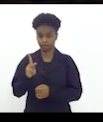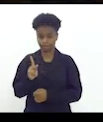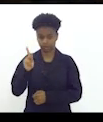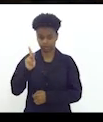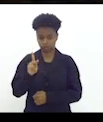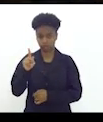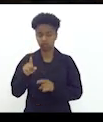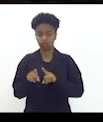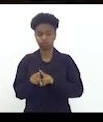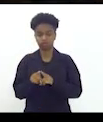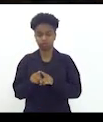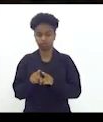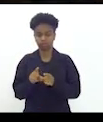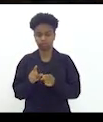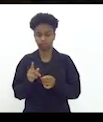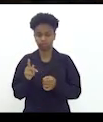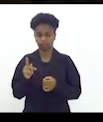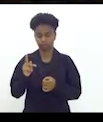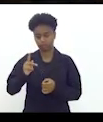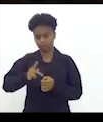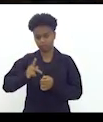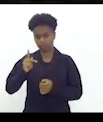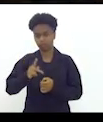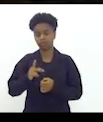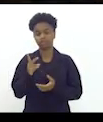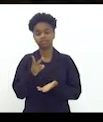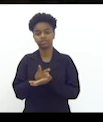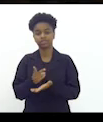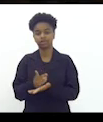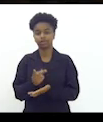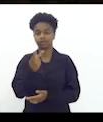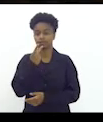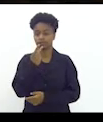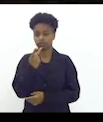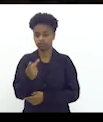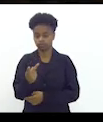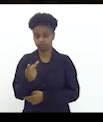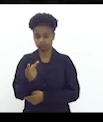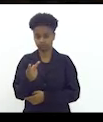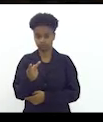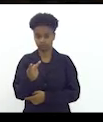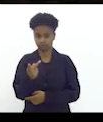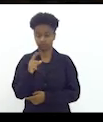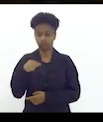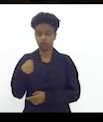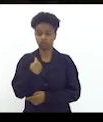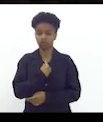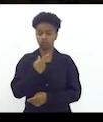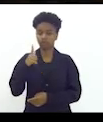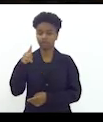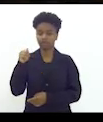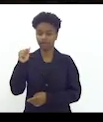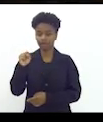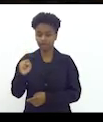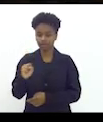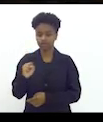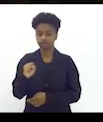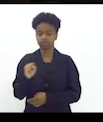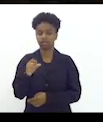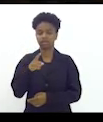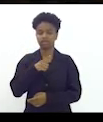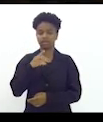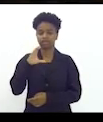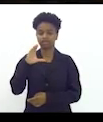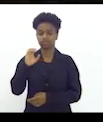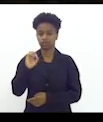a Petrobras sempre vão dizer que o nosso gás tem muito